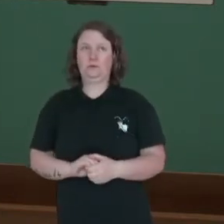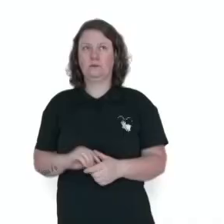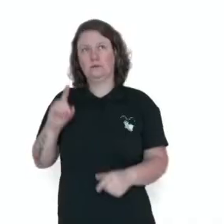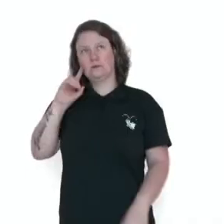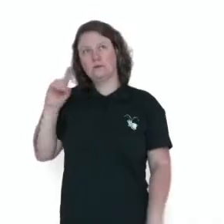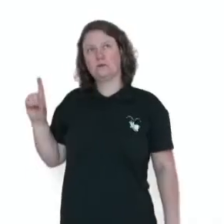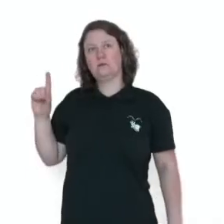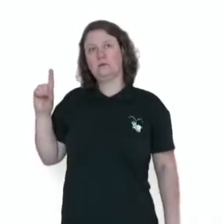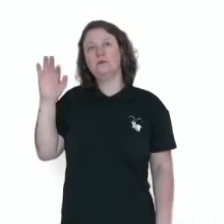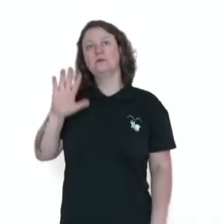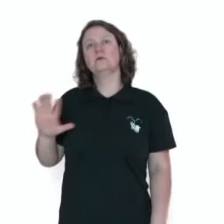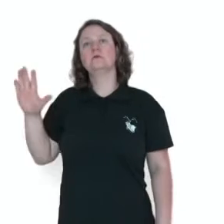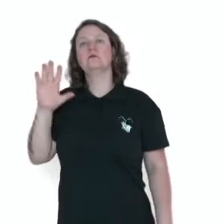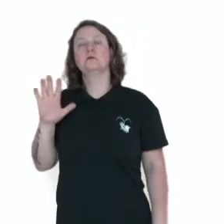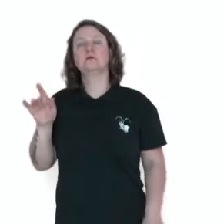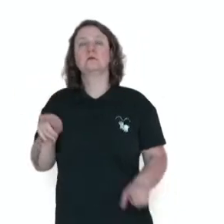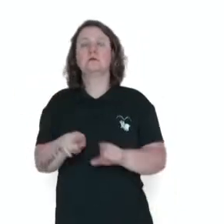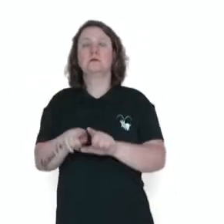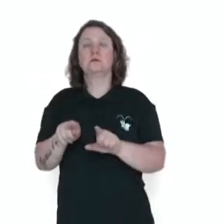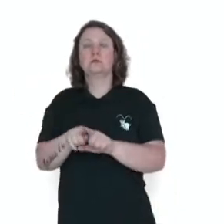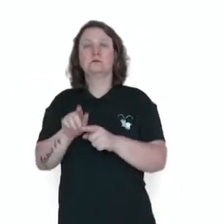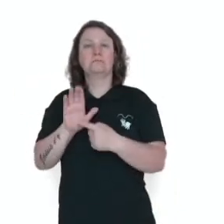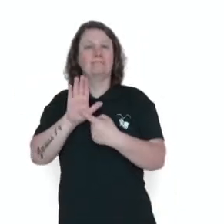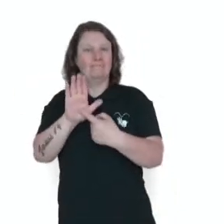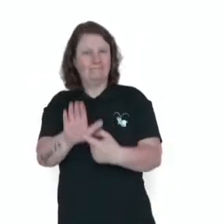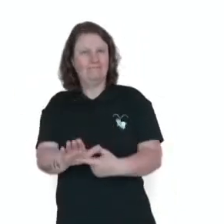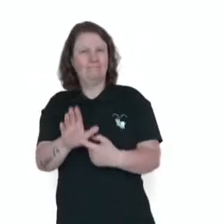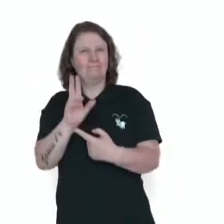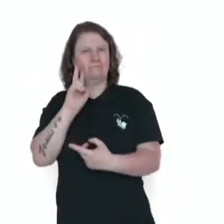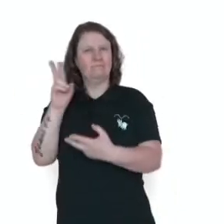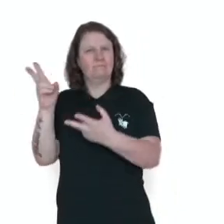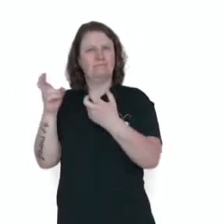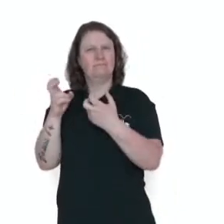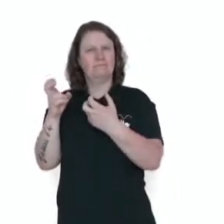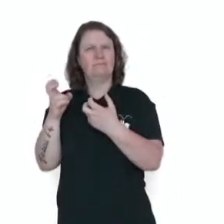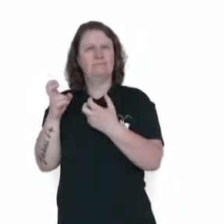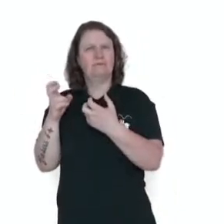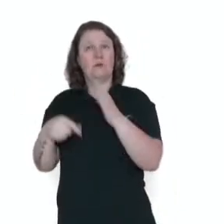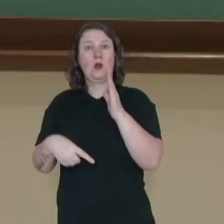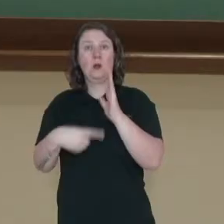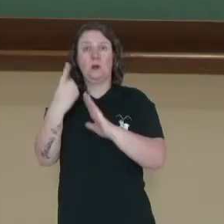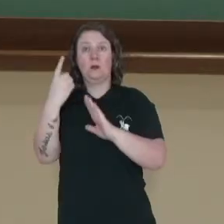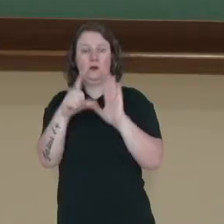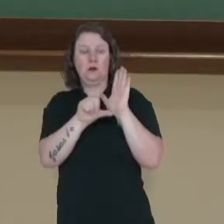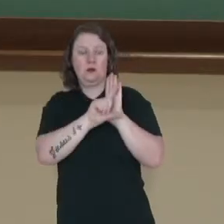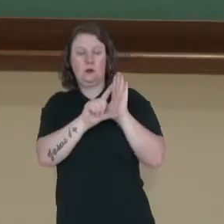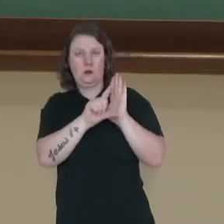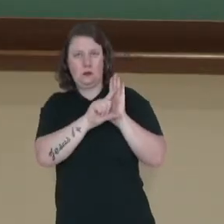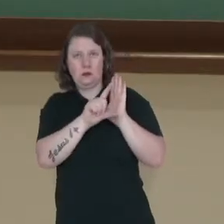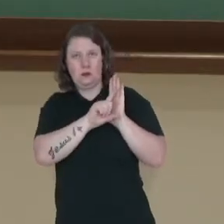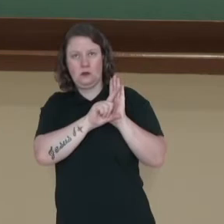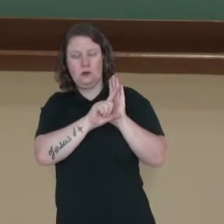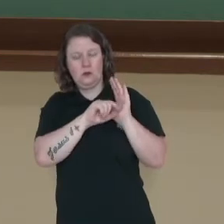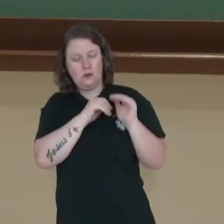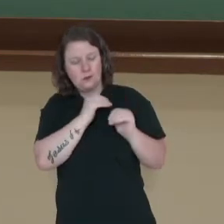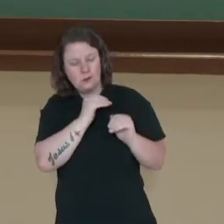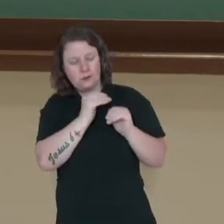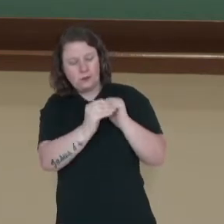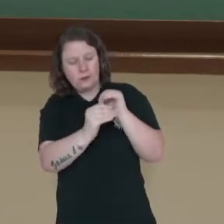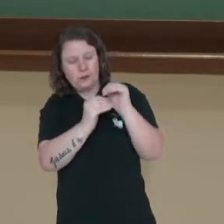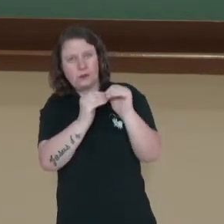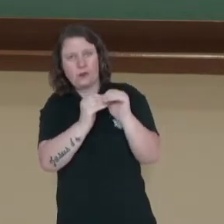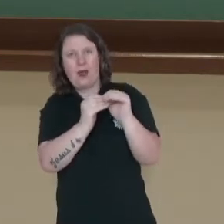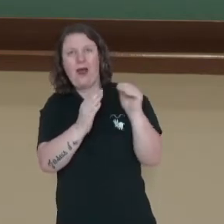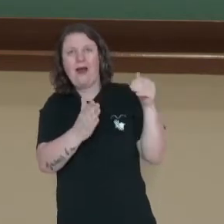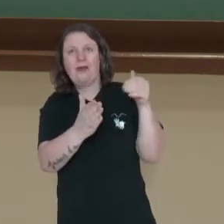imagem do Eusébio de Queiroz para vocês, né, para que a gente possa entender. Foi a primeira lei aí desse processo de